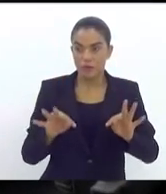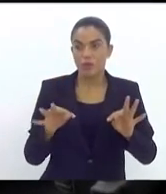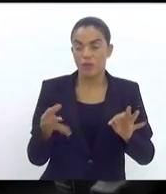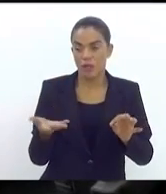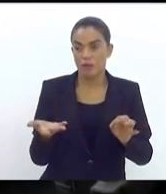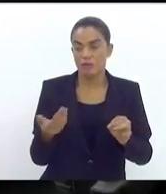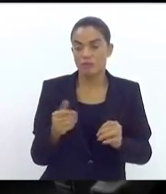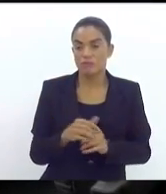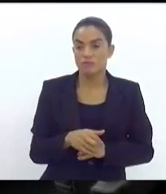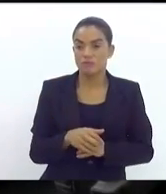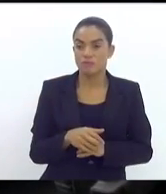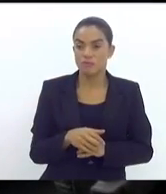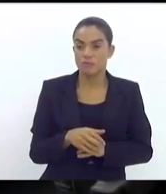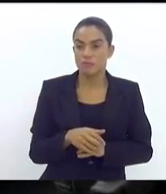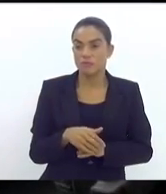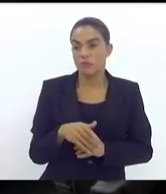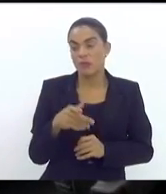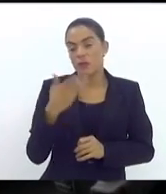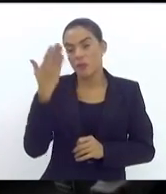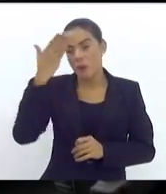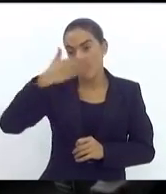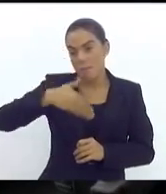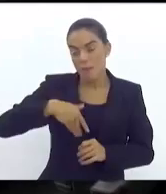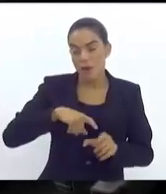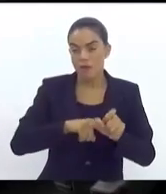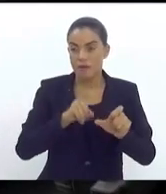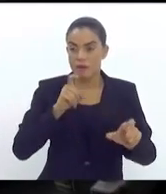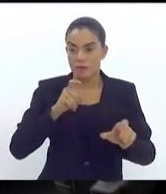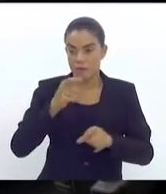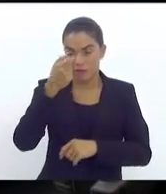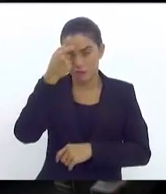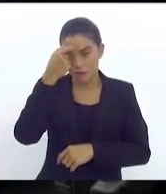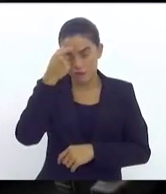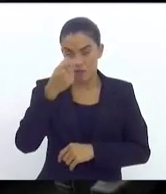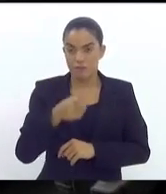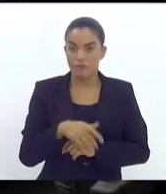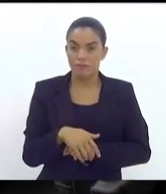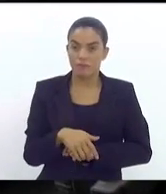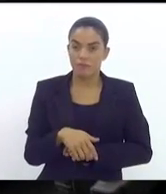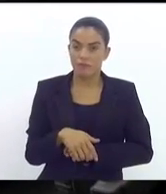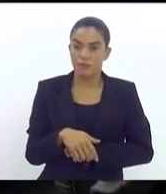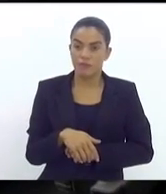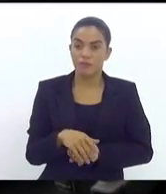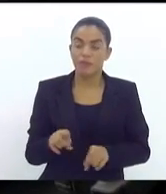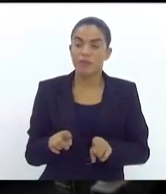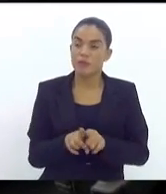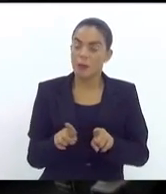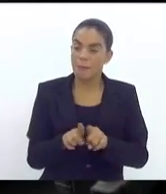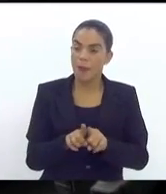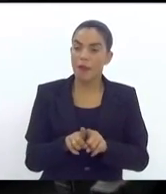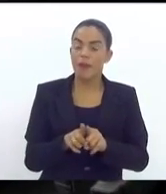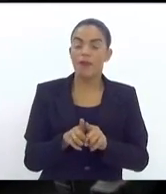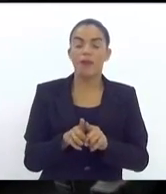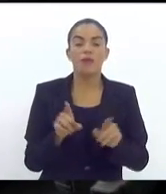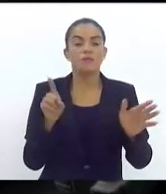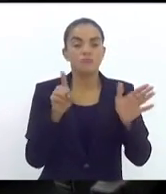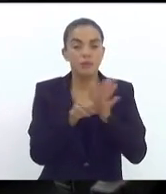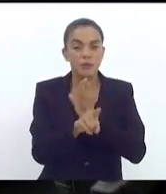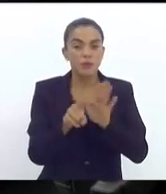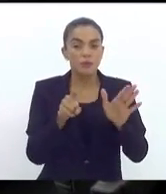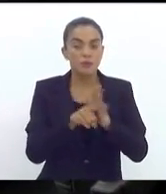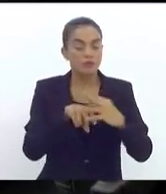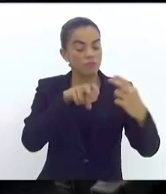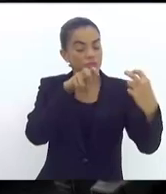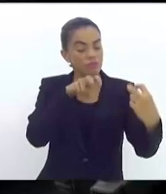de pessoas. Trata-se aqui de uma prova dependente da memória. A ideia é essa. O efeito dos interrogatórios,